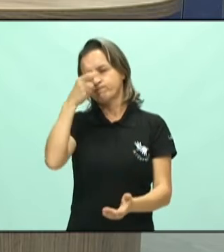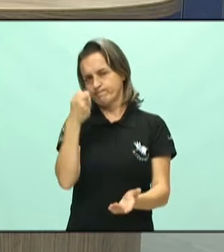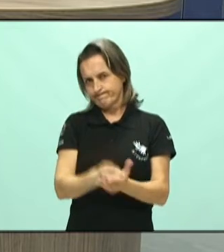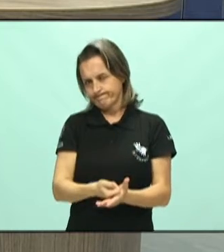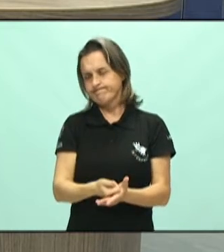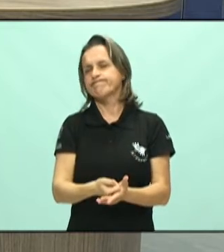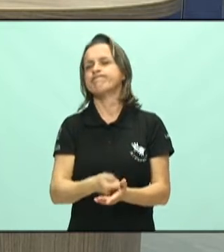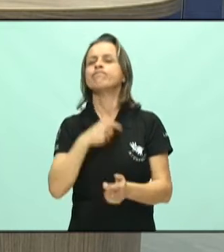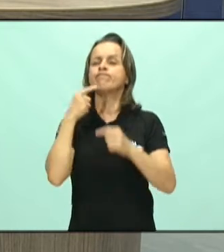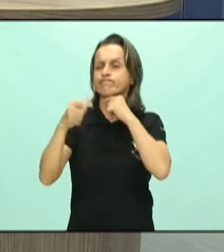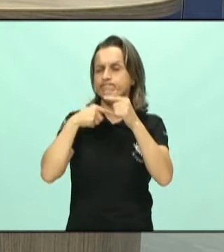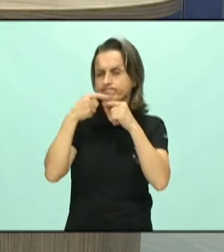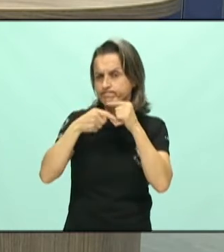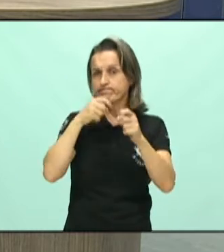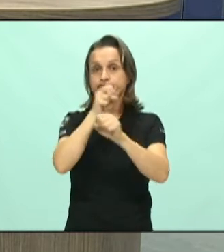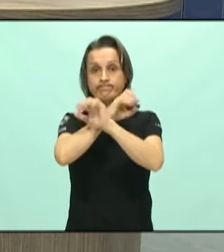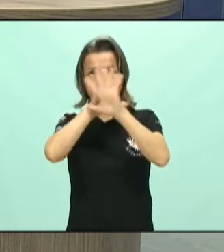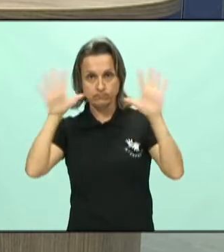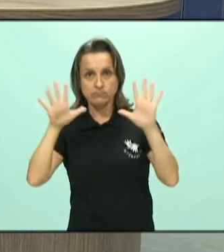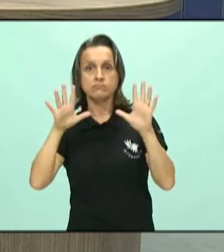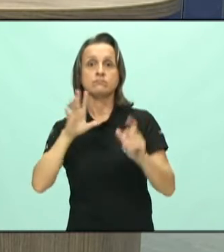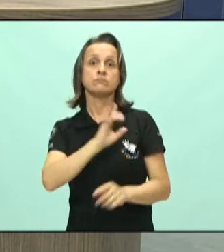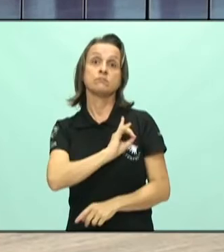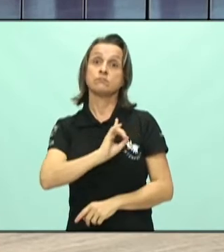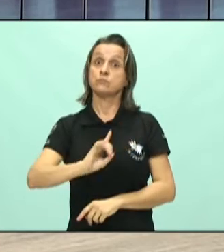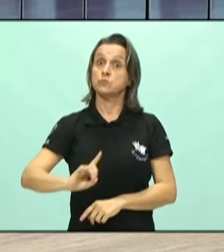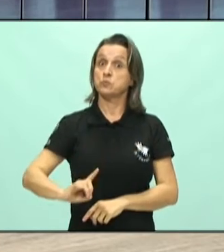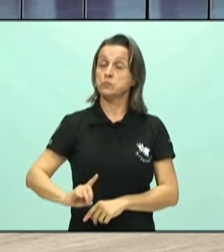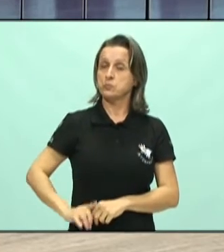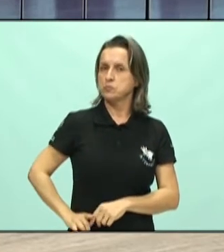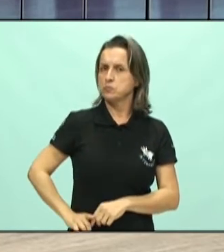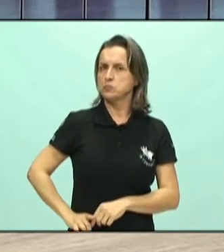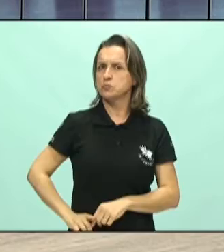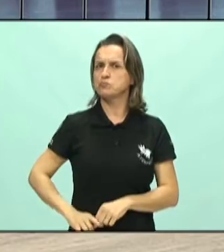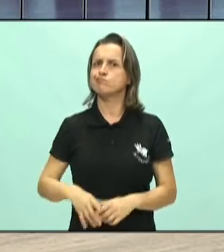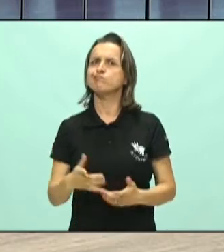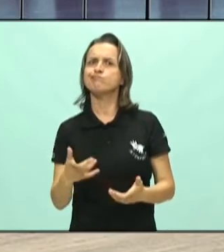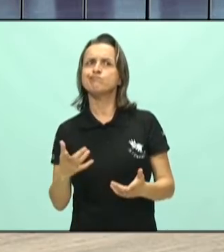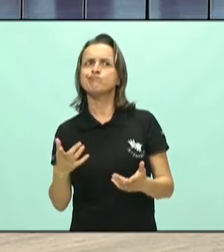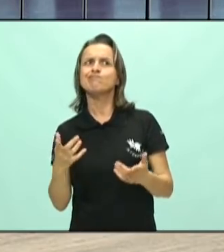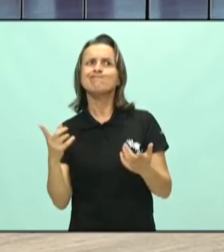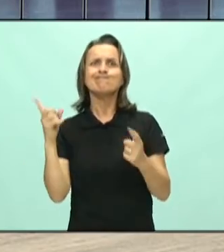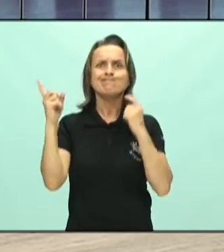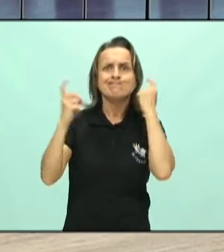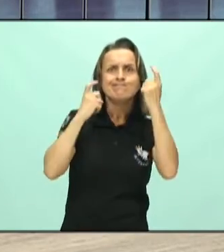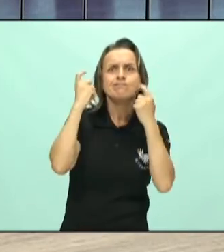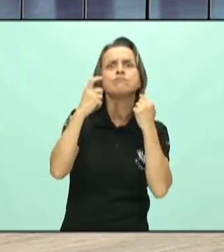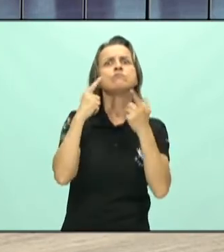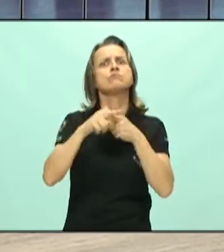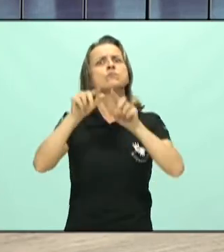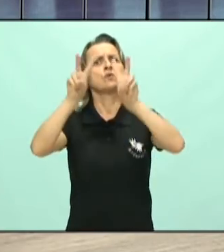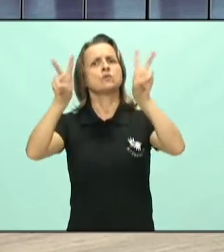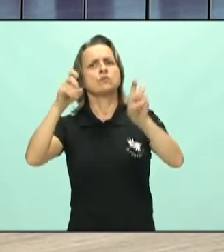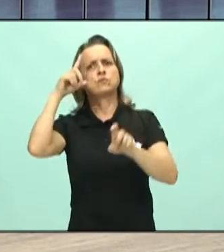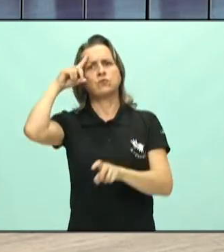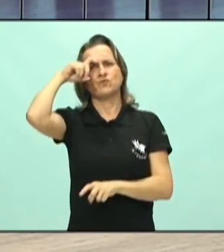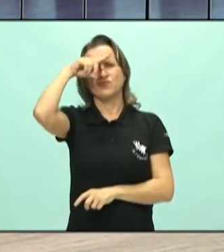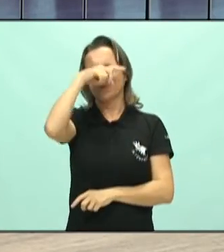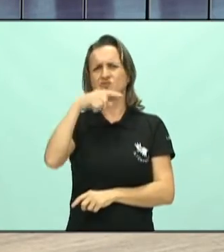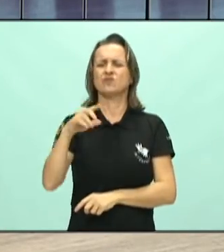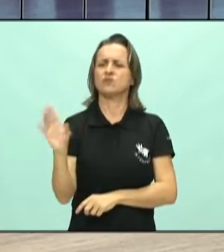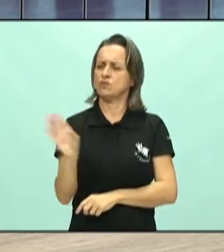as dúvidas, os deputados estavam... É um assunto extremamente difícil, muito complexo, incentivo